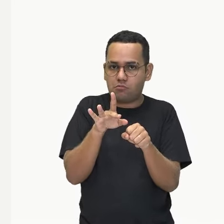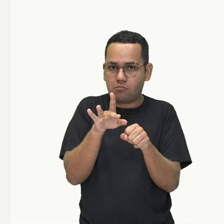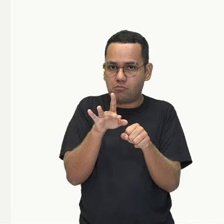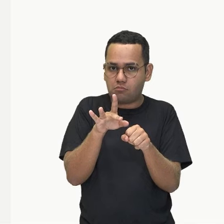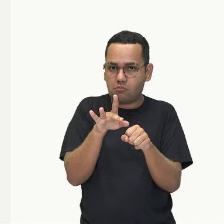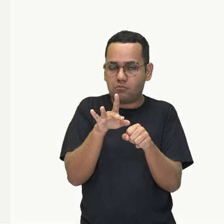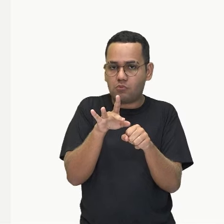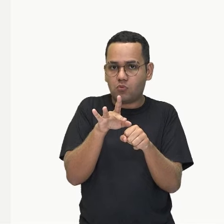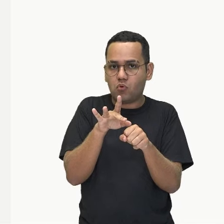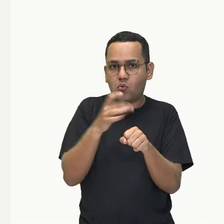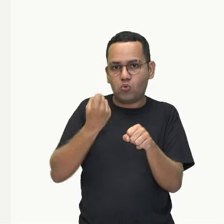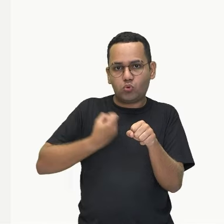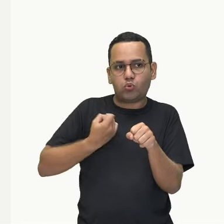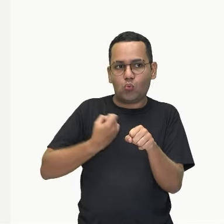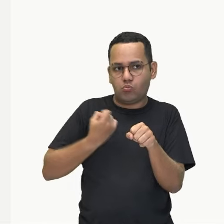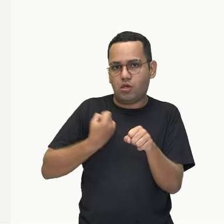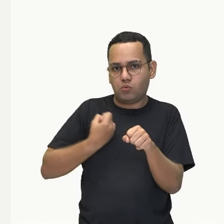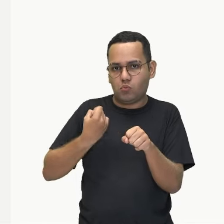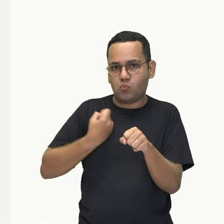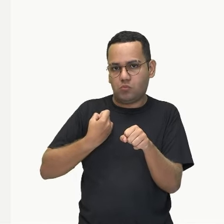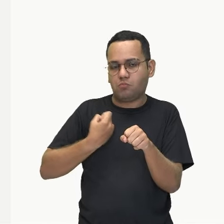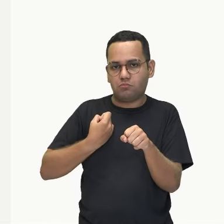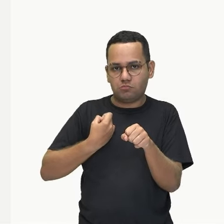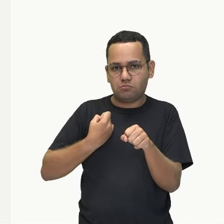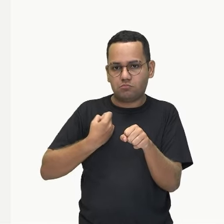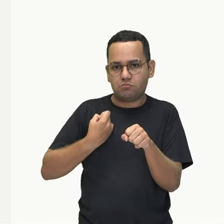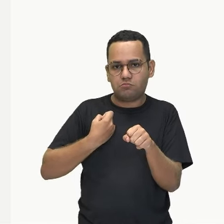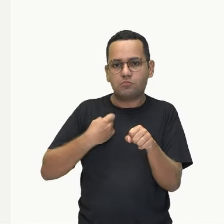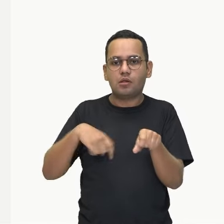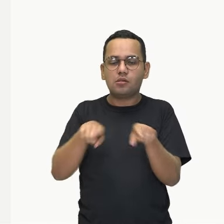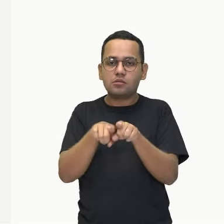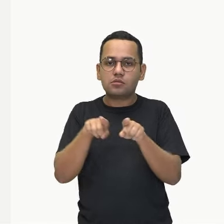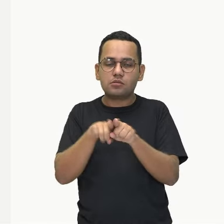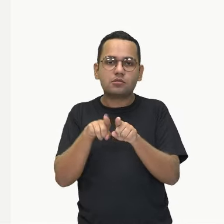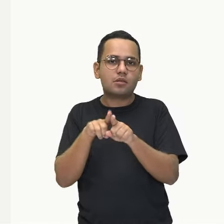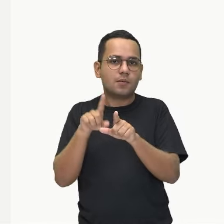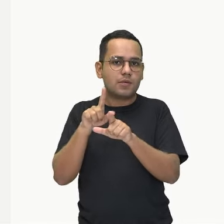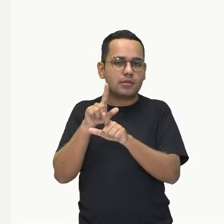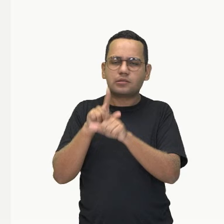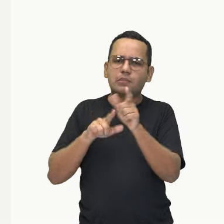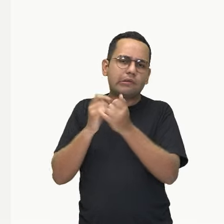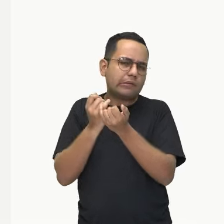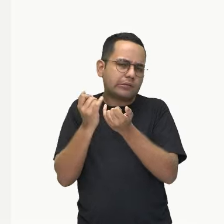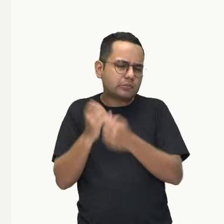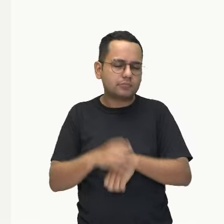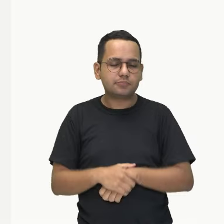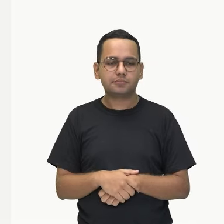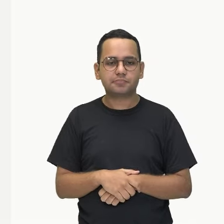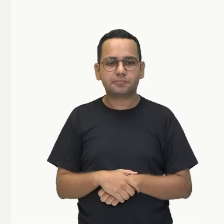os termos semelhantes. Se eu tenho